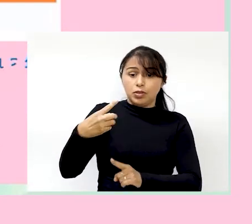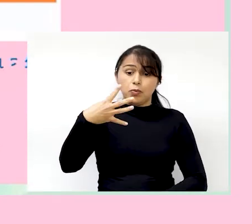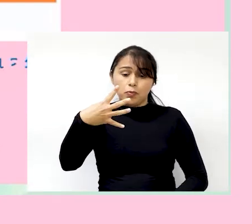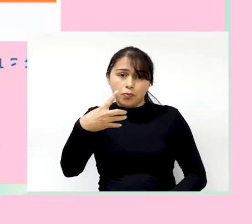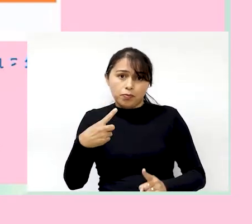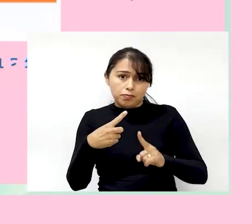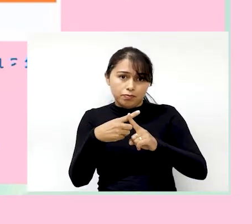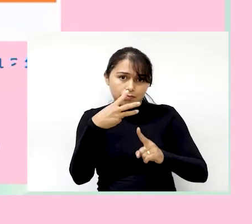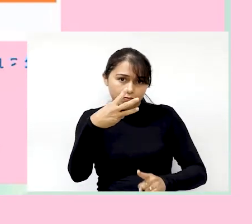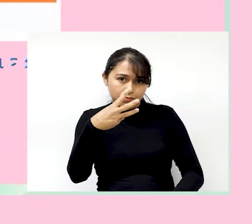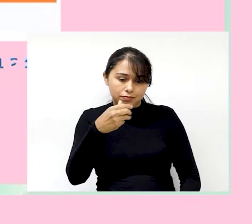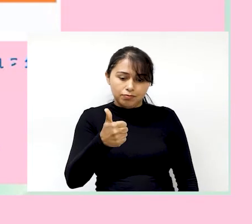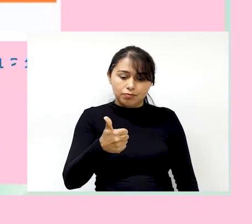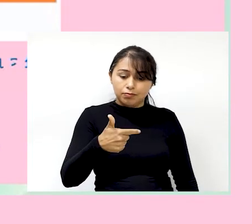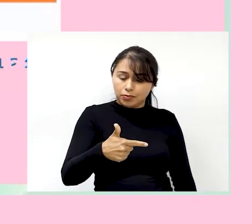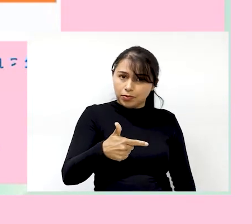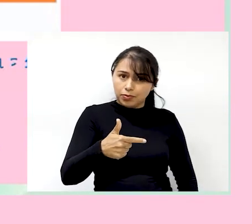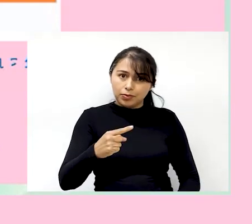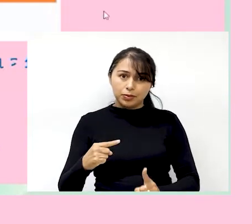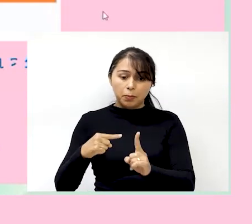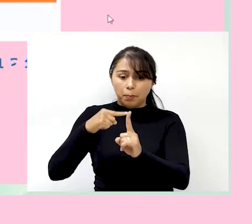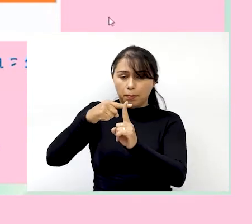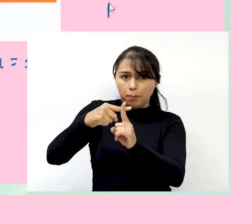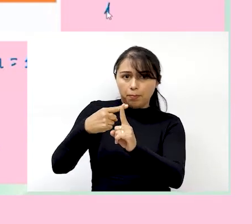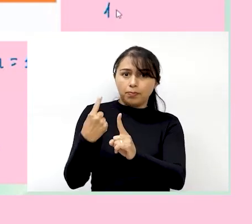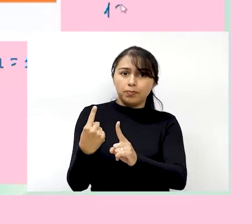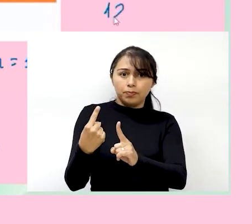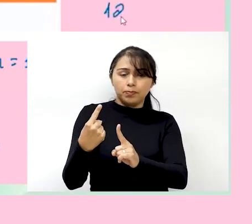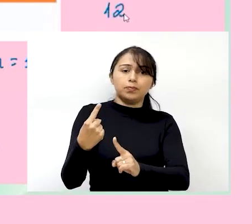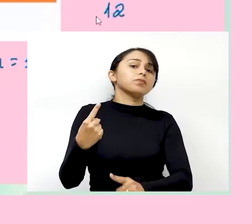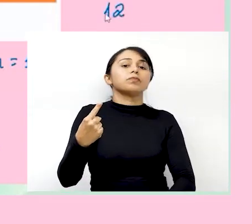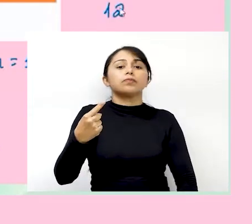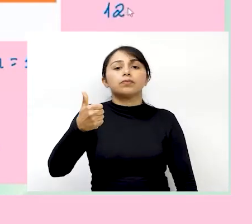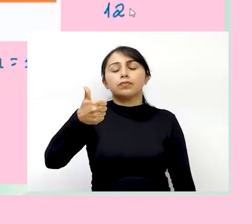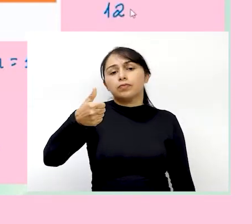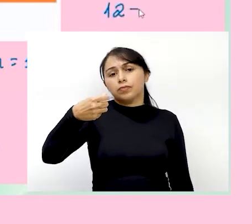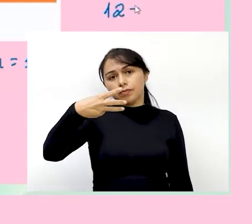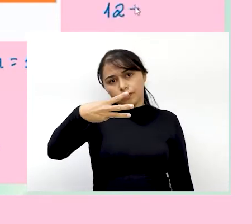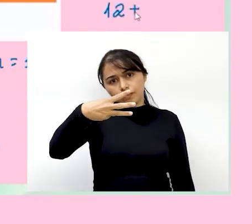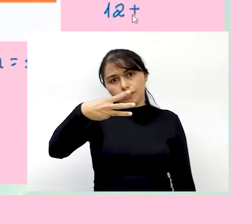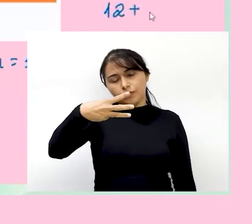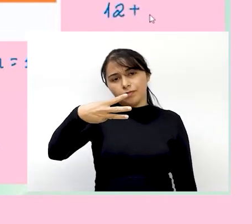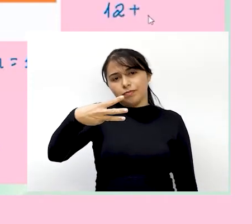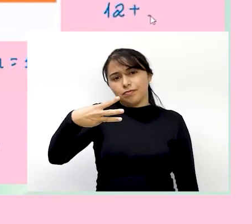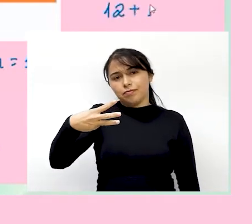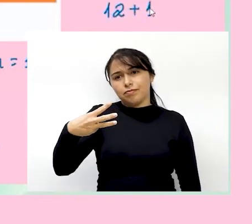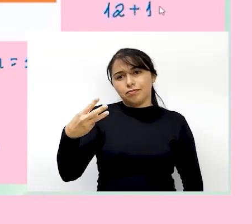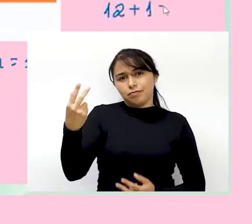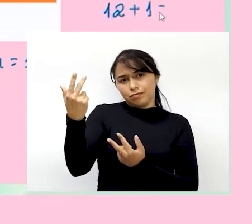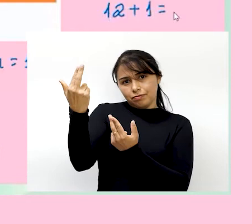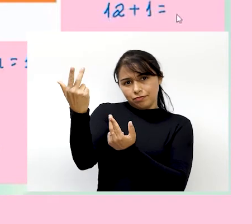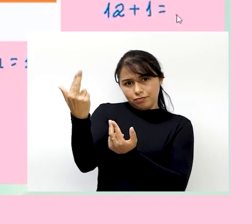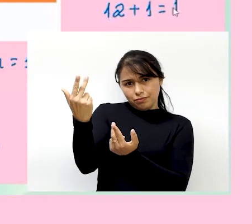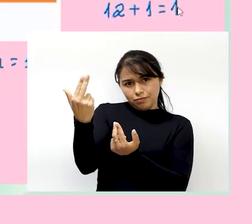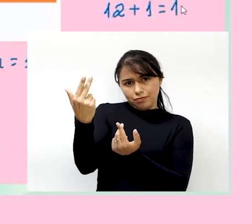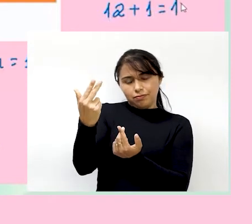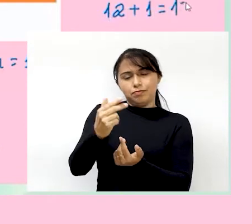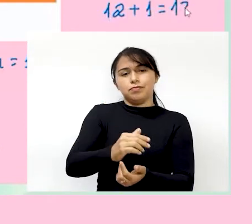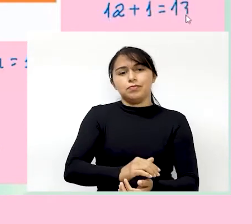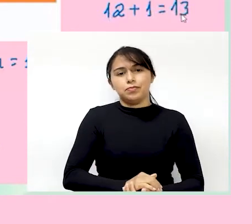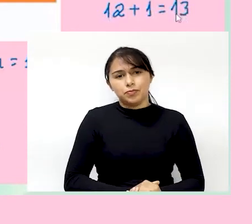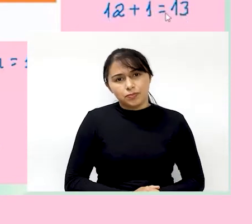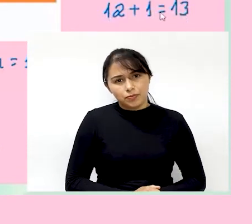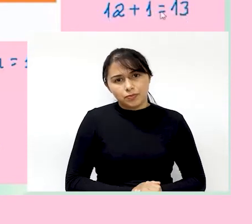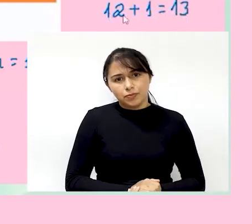né? Então, 4 vezes 3 mais 1 dá 12. 12 mais 1, que é igual